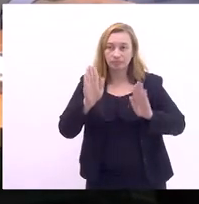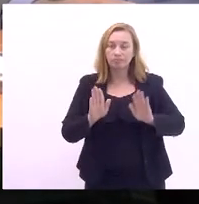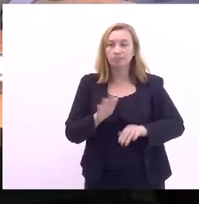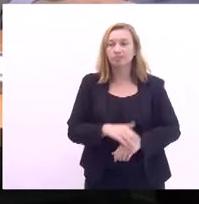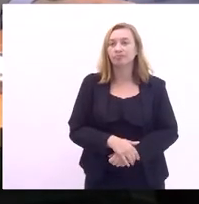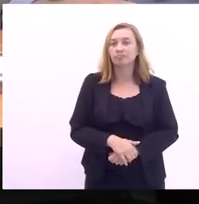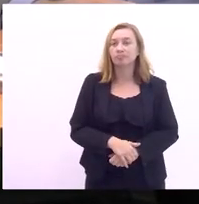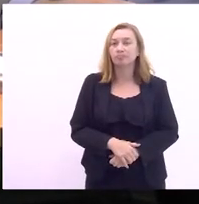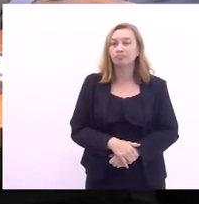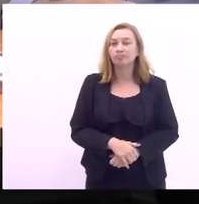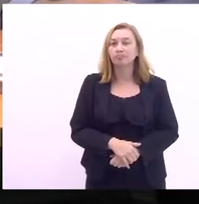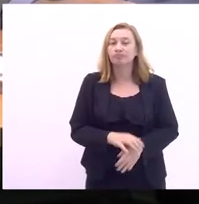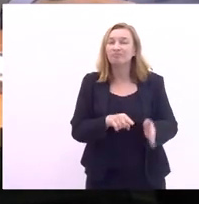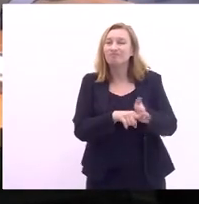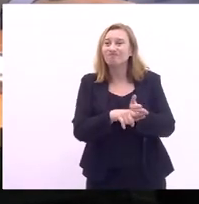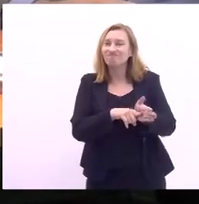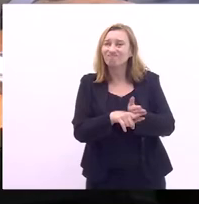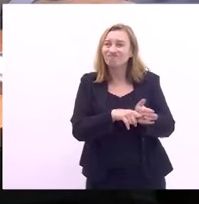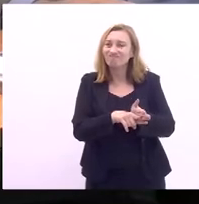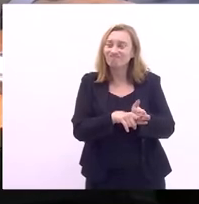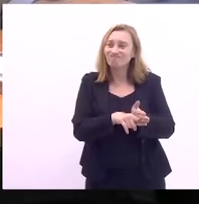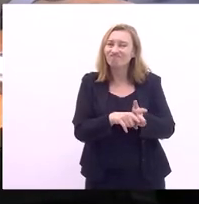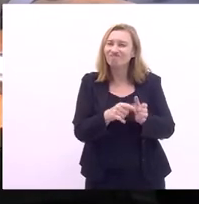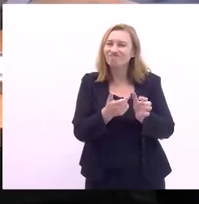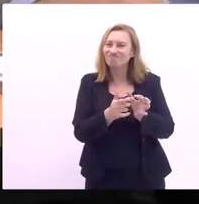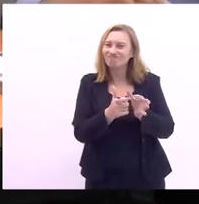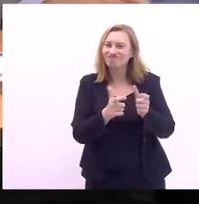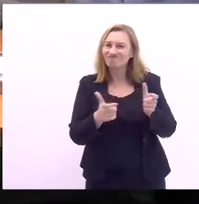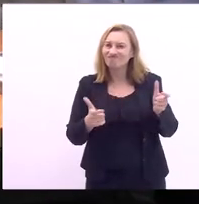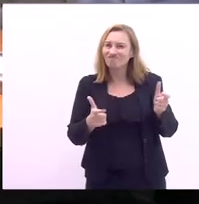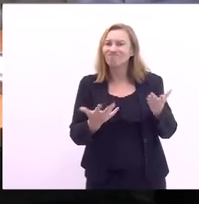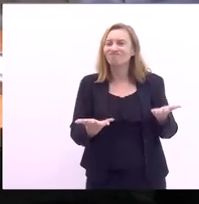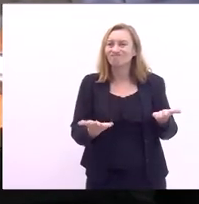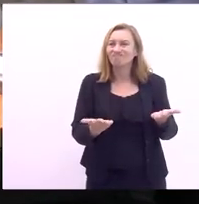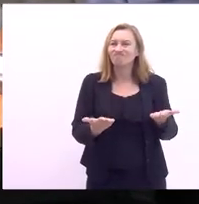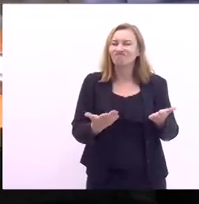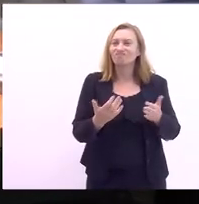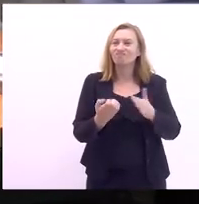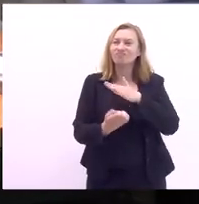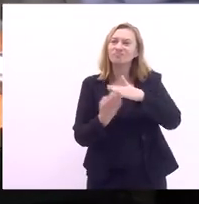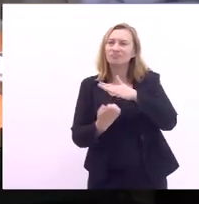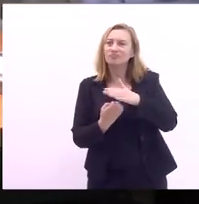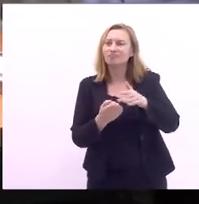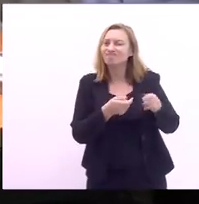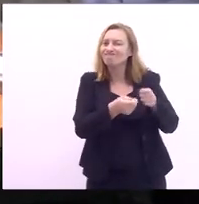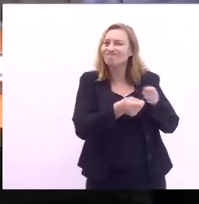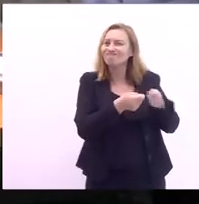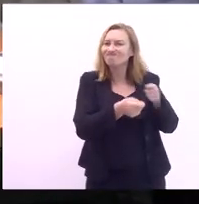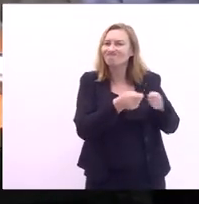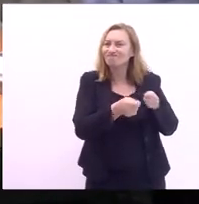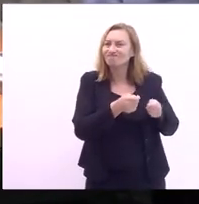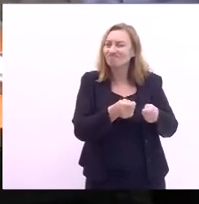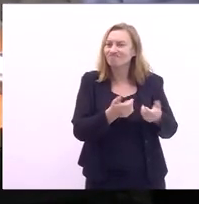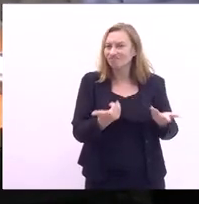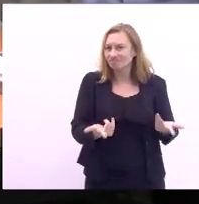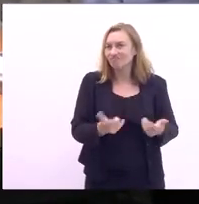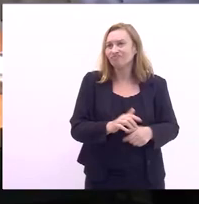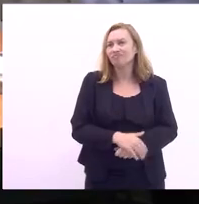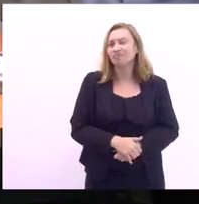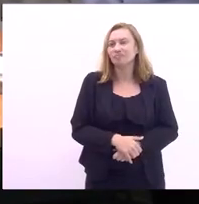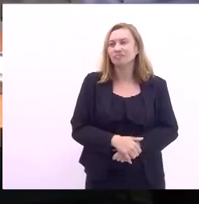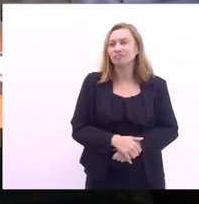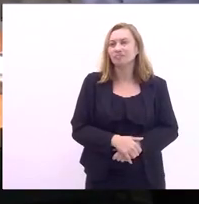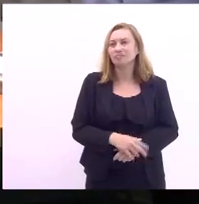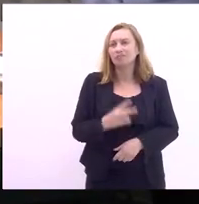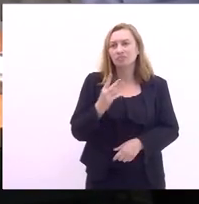aqui, quer dizer, a fiscalização distante. A agência reguladora não está ao alcance, pô.